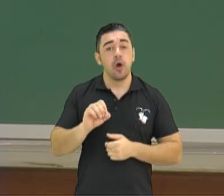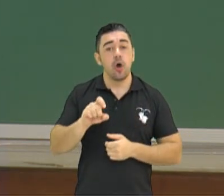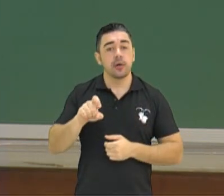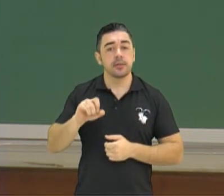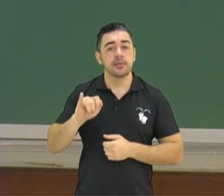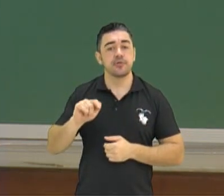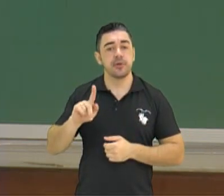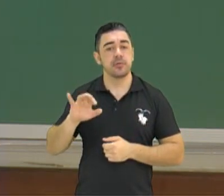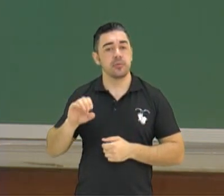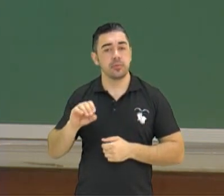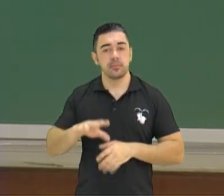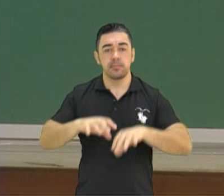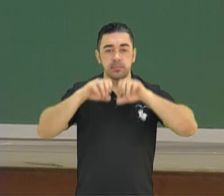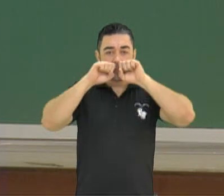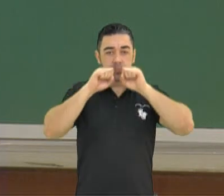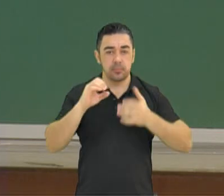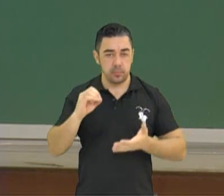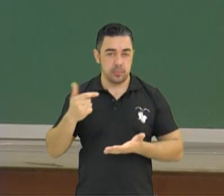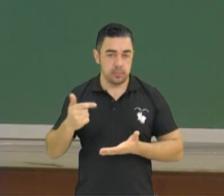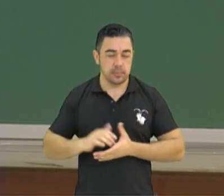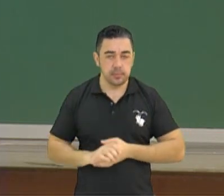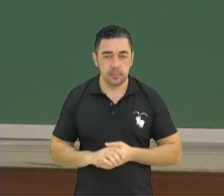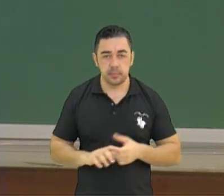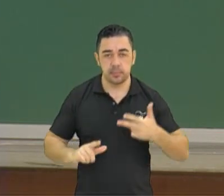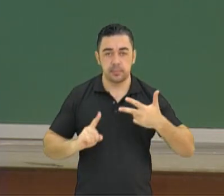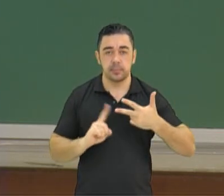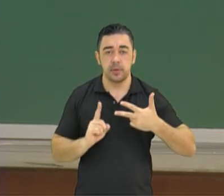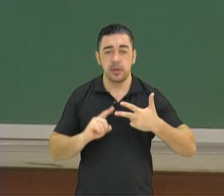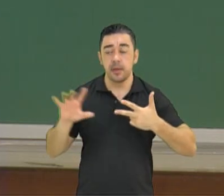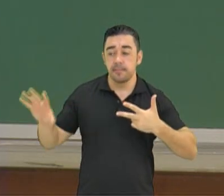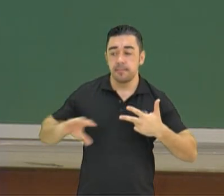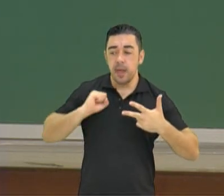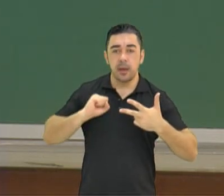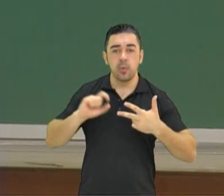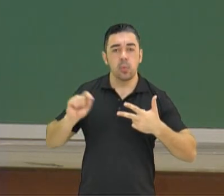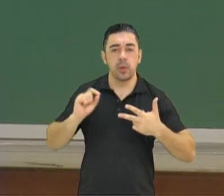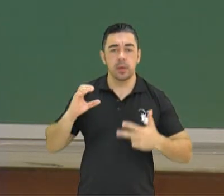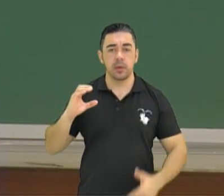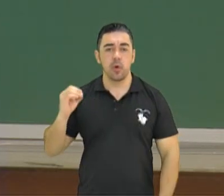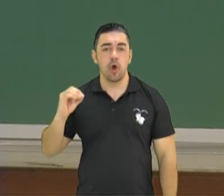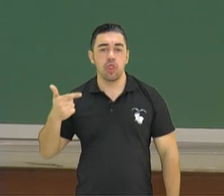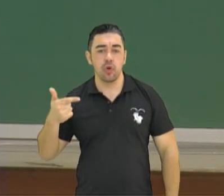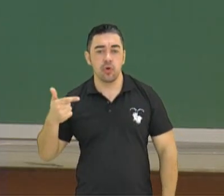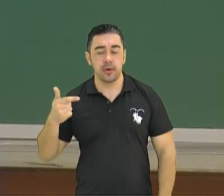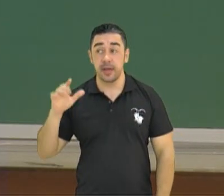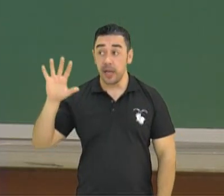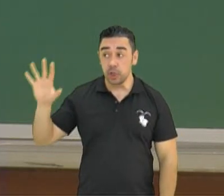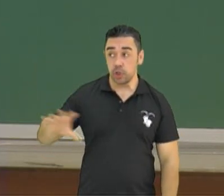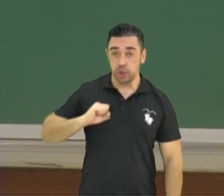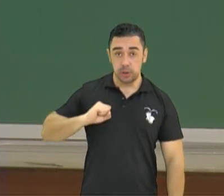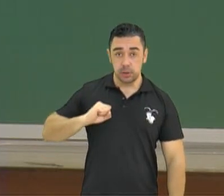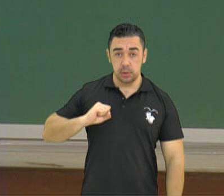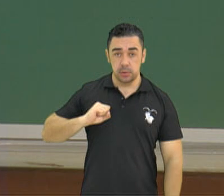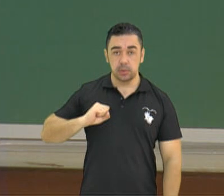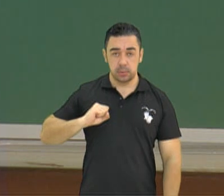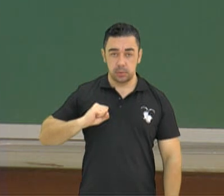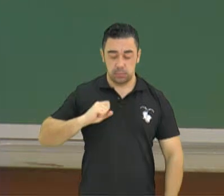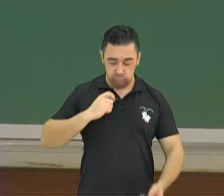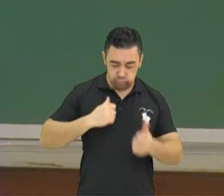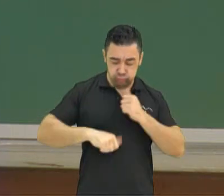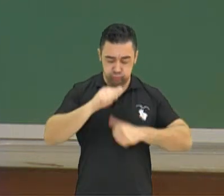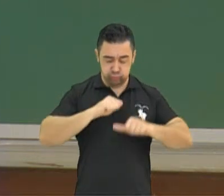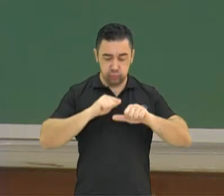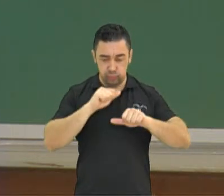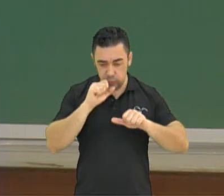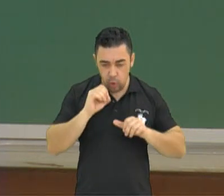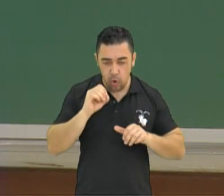respiração deles também. Isso é muito importante. E sequestram o gás carbônico do ar, ou seja, eles retiram o gás carbônico que está no ar para transformar